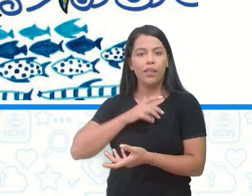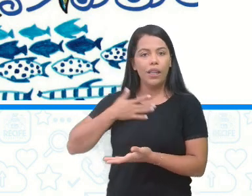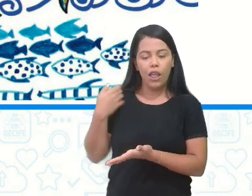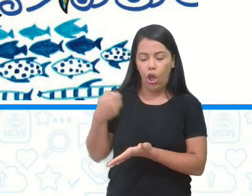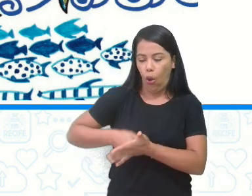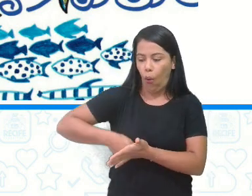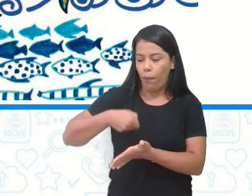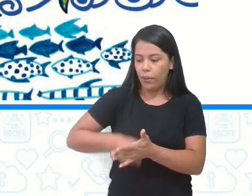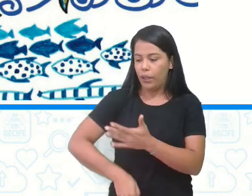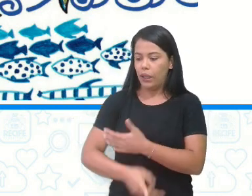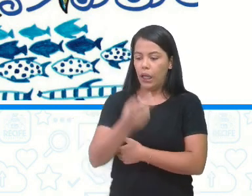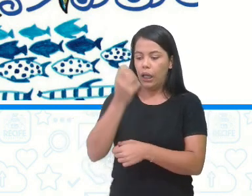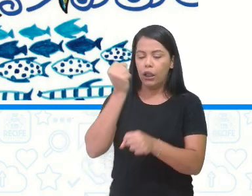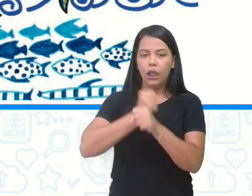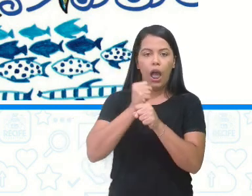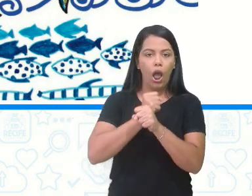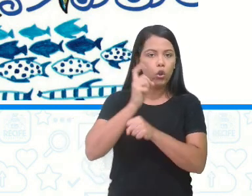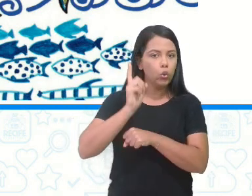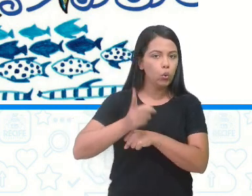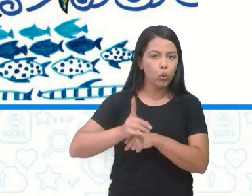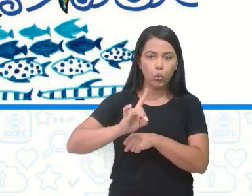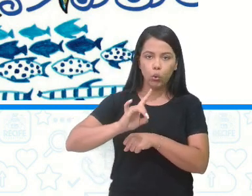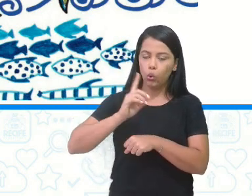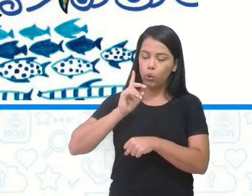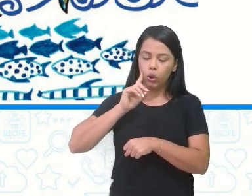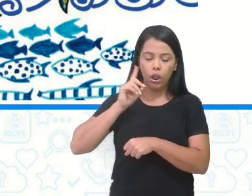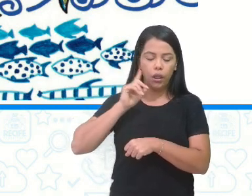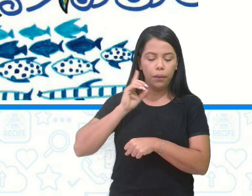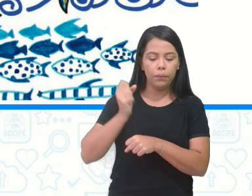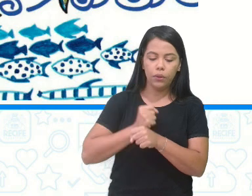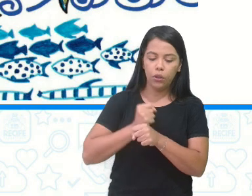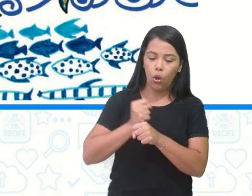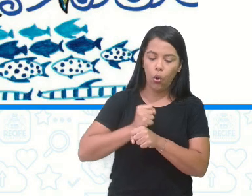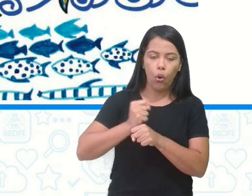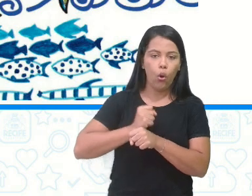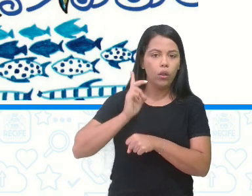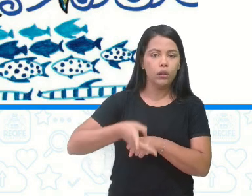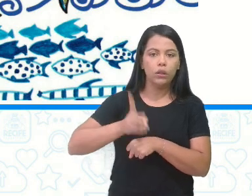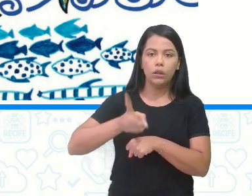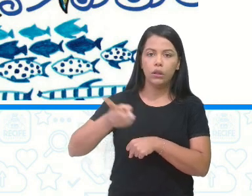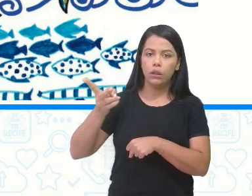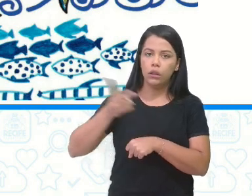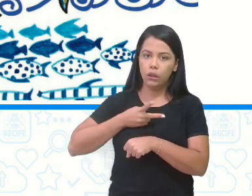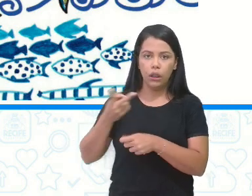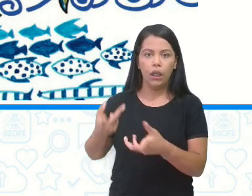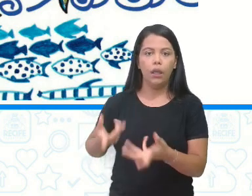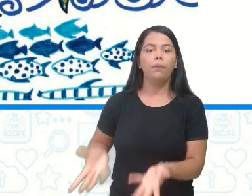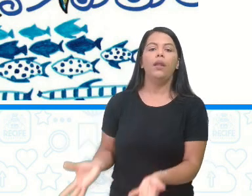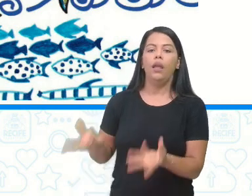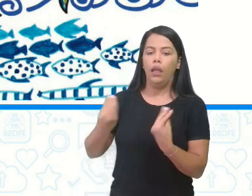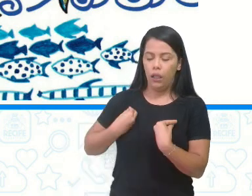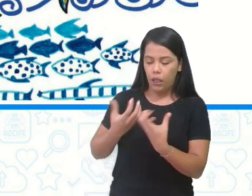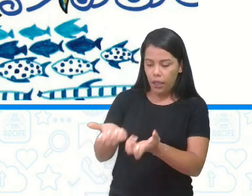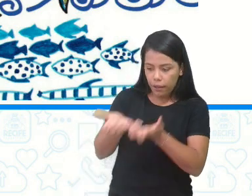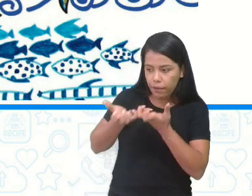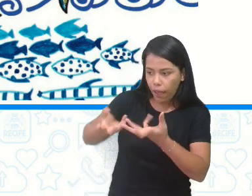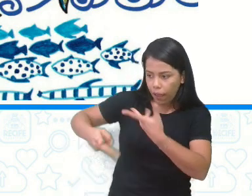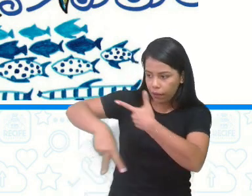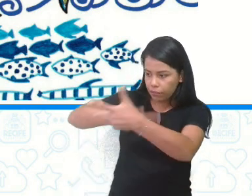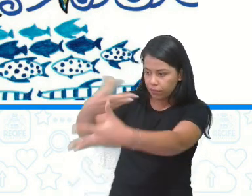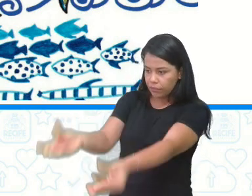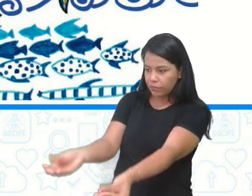lhe oferecerem muitos presentes, como flores brancas, fitas de cetim,